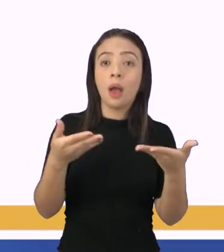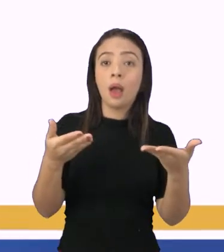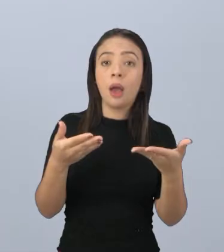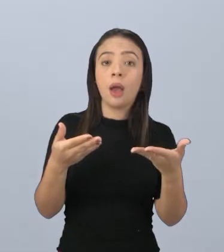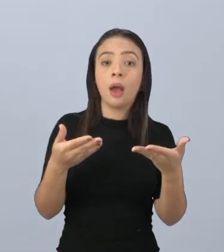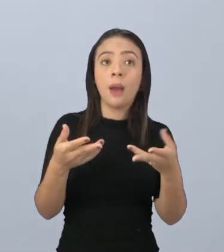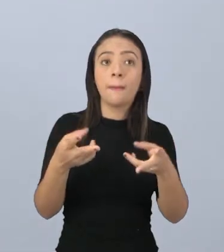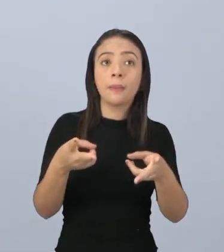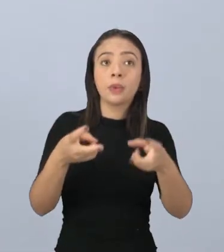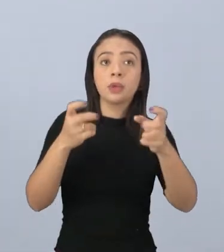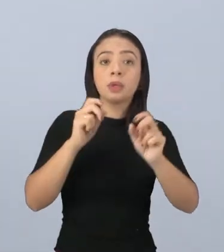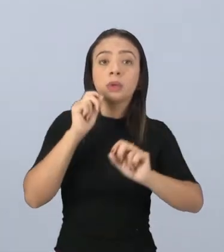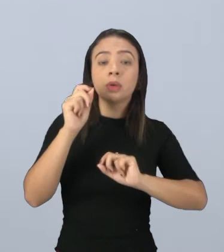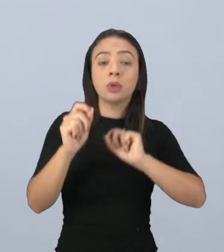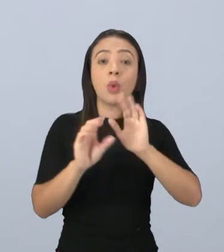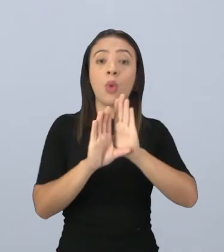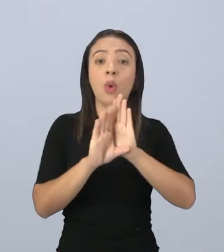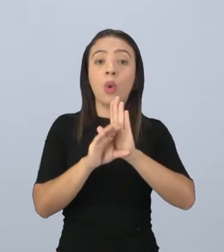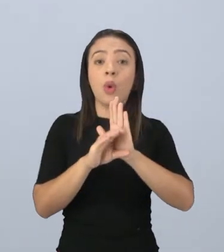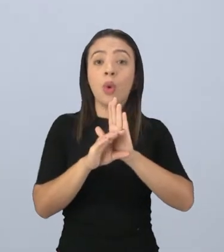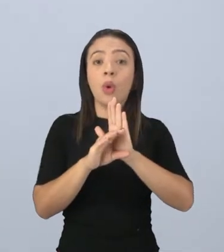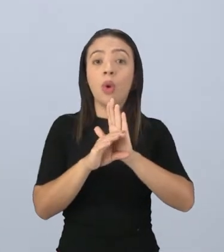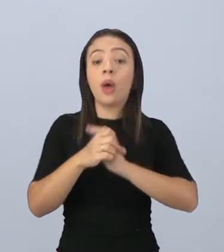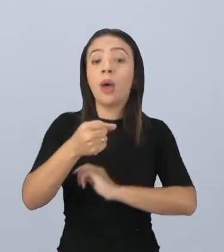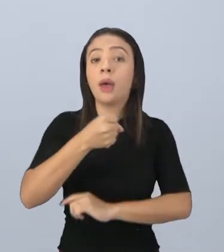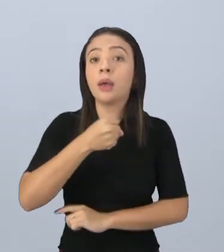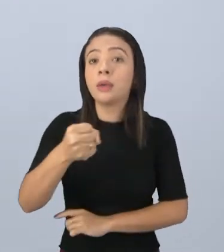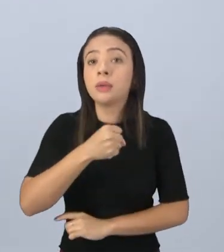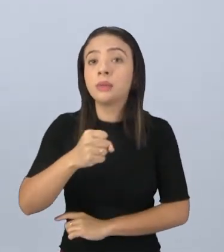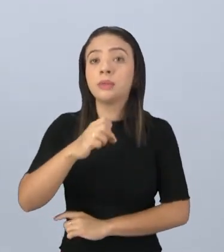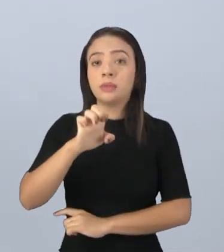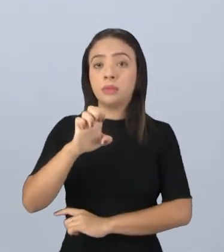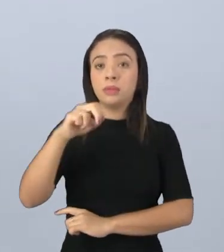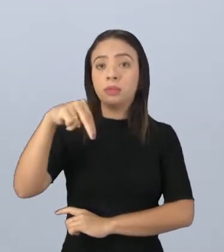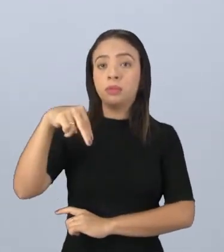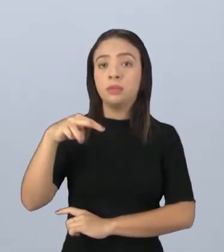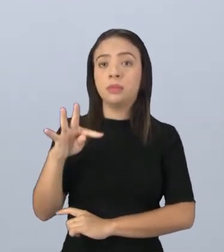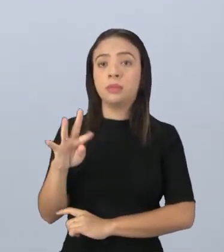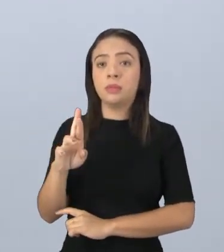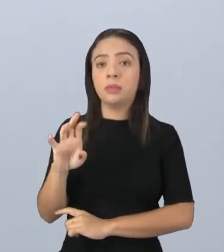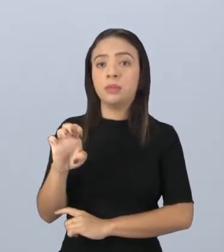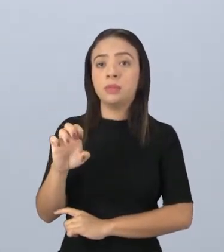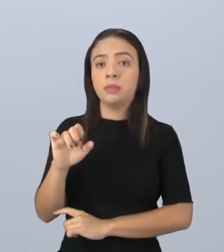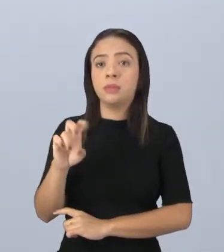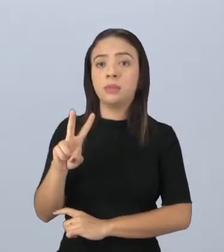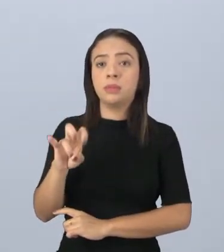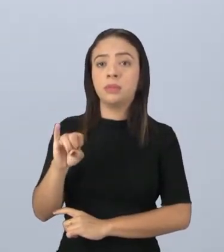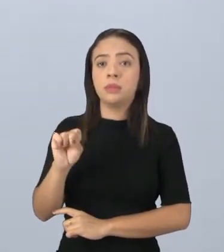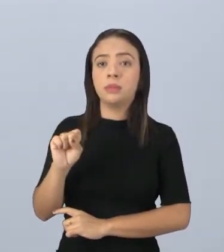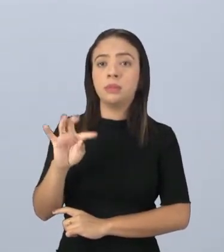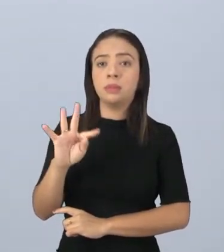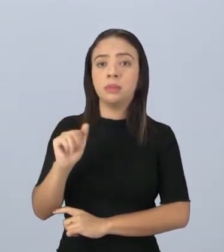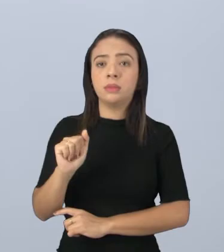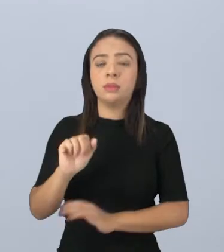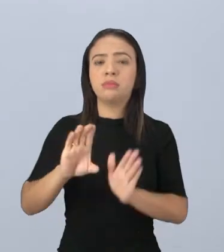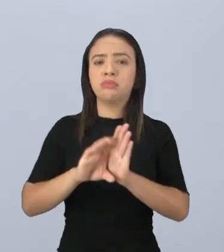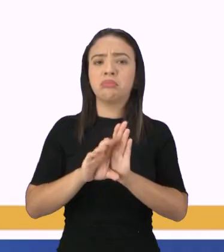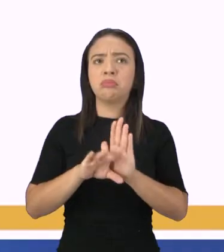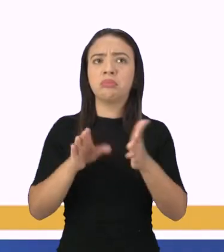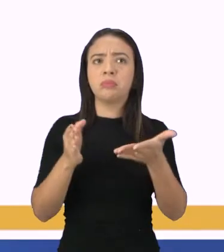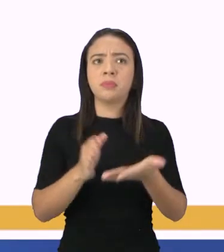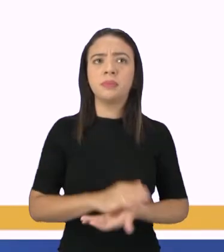Estamos percebendo agora o conceito da entrevista, né, para que possamos fazer o quadro comparativo. Vamos ver o